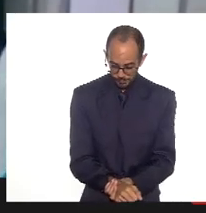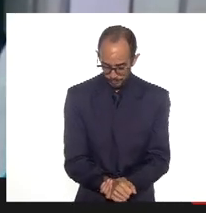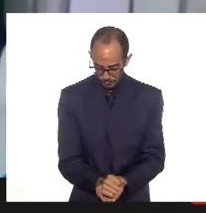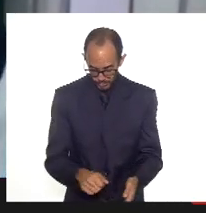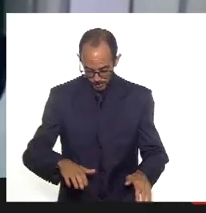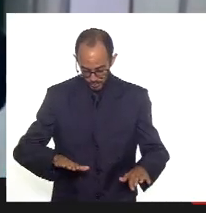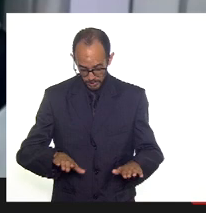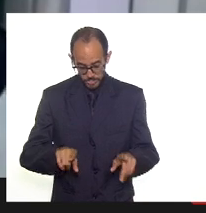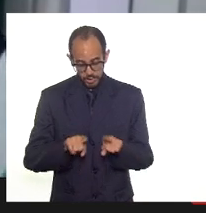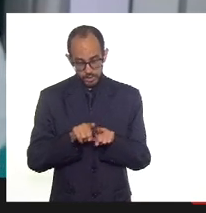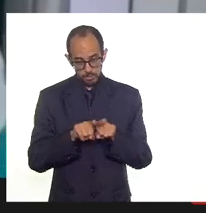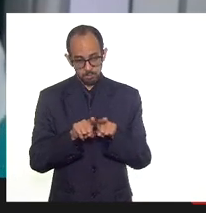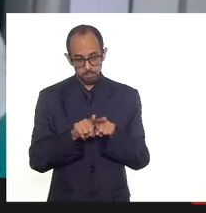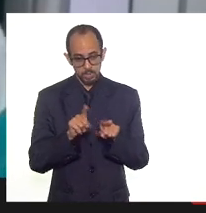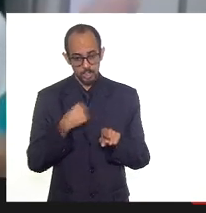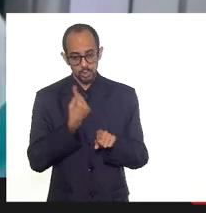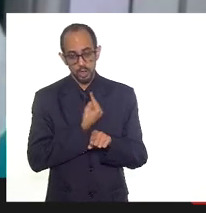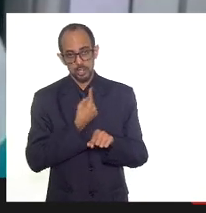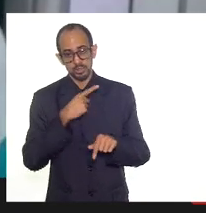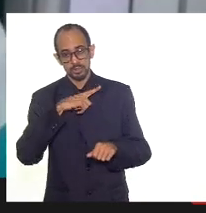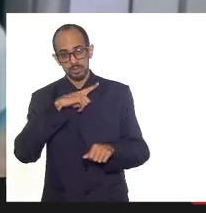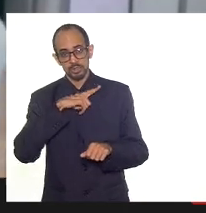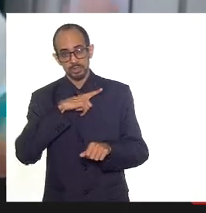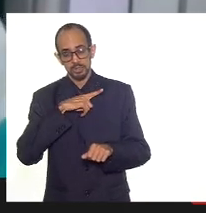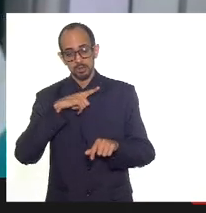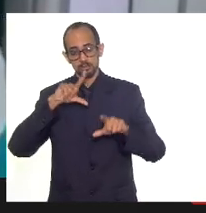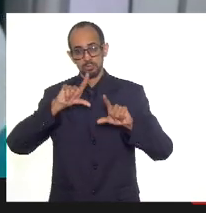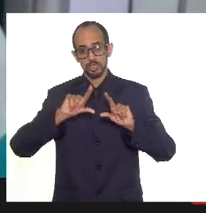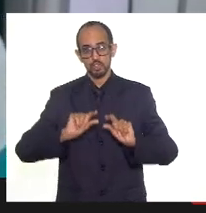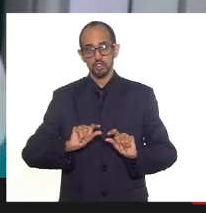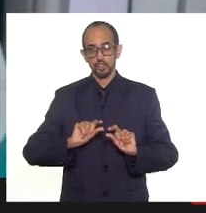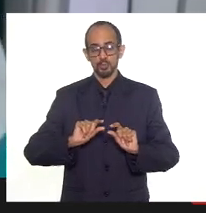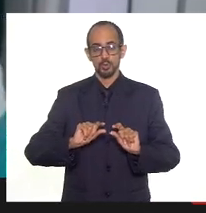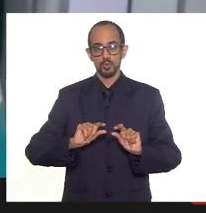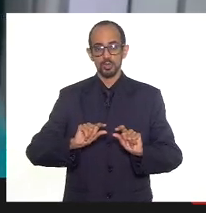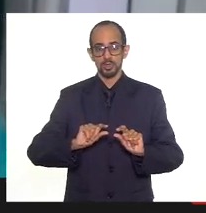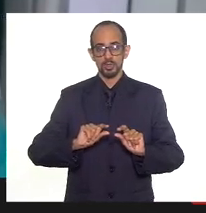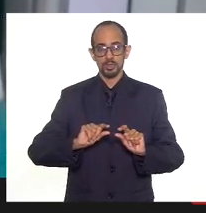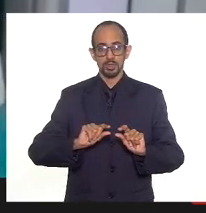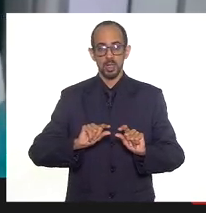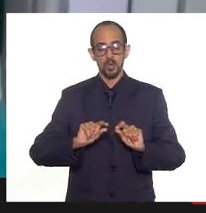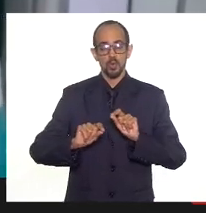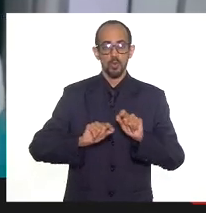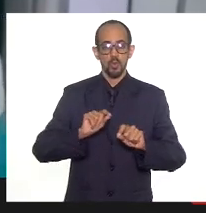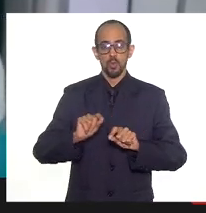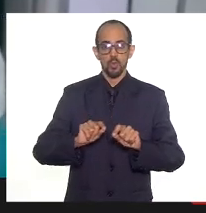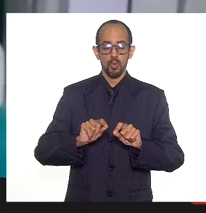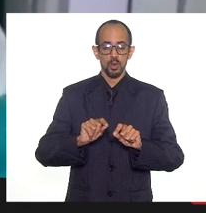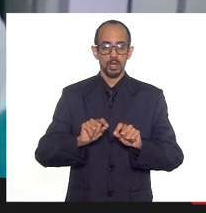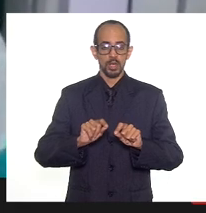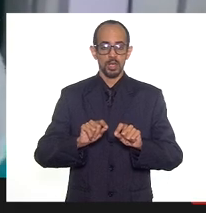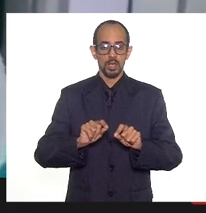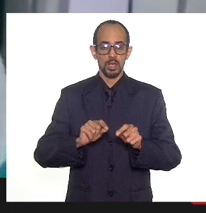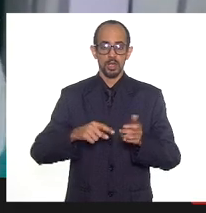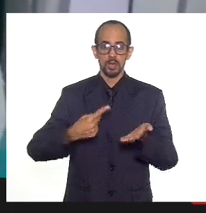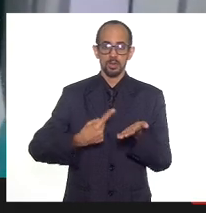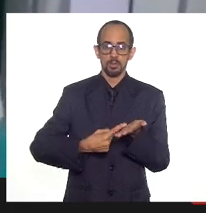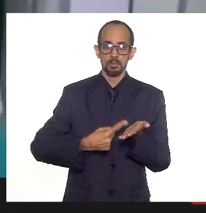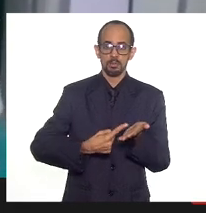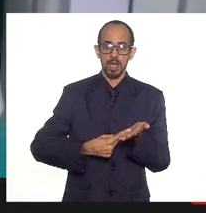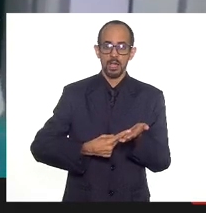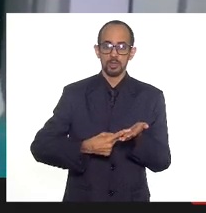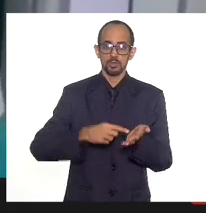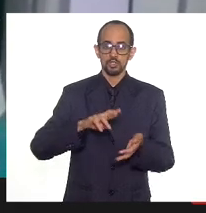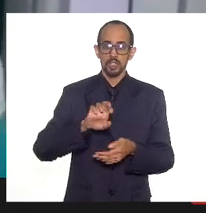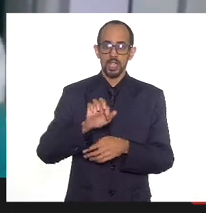tem, ainda por cima, né, uma redução importante, expressiva, né, no parque de refino no Rio de